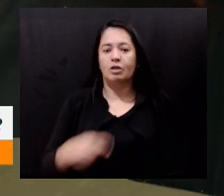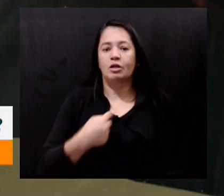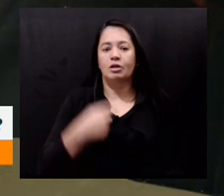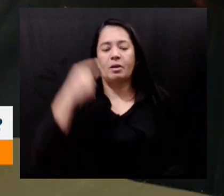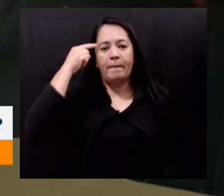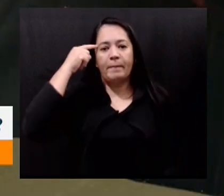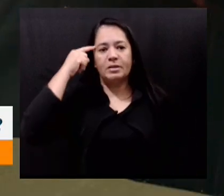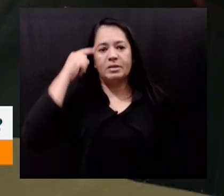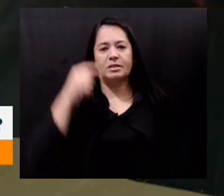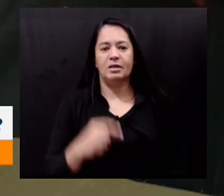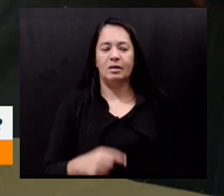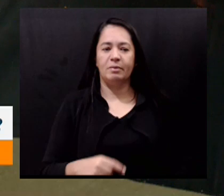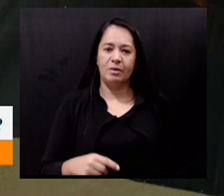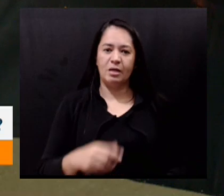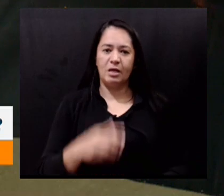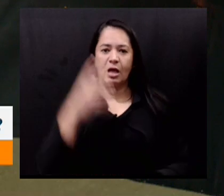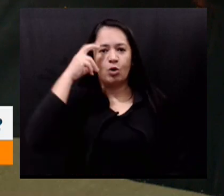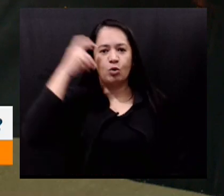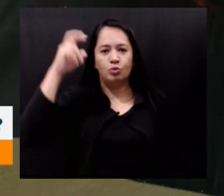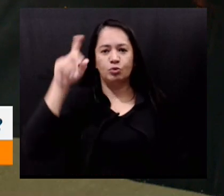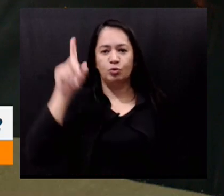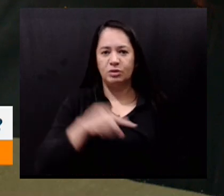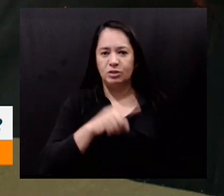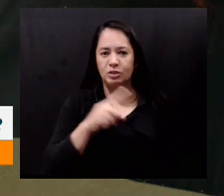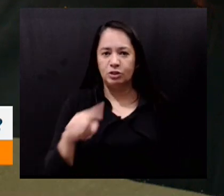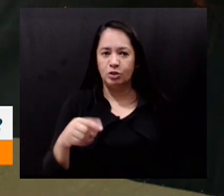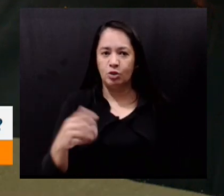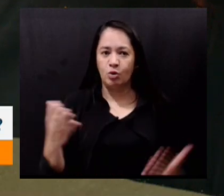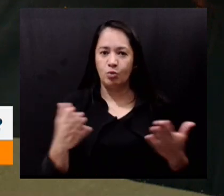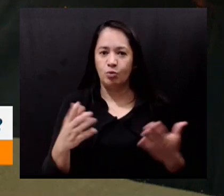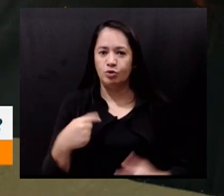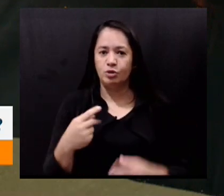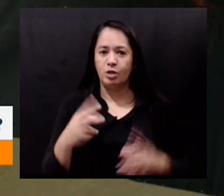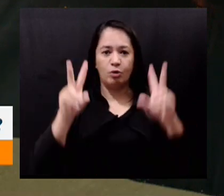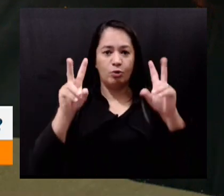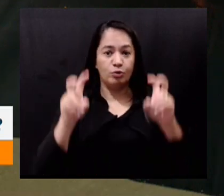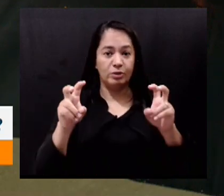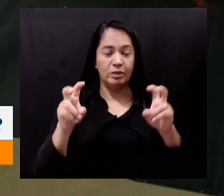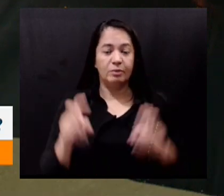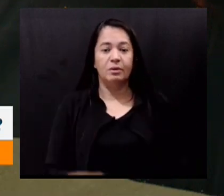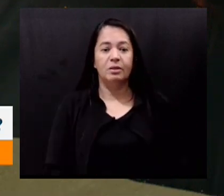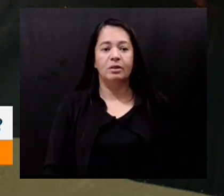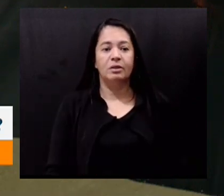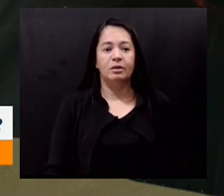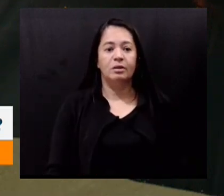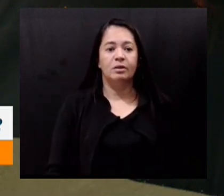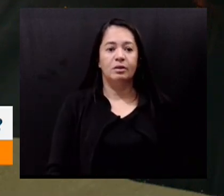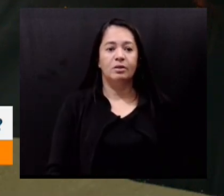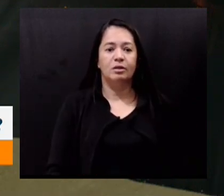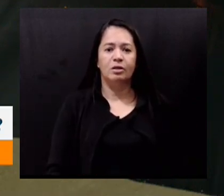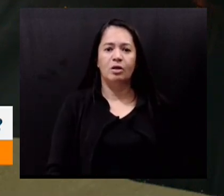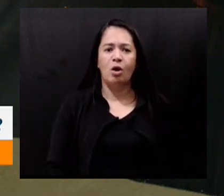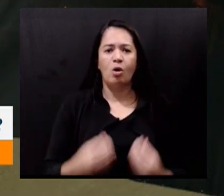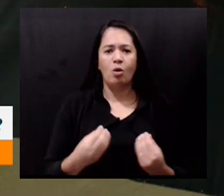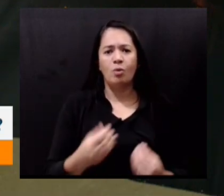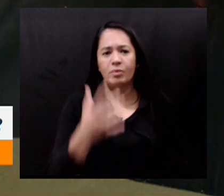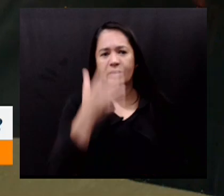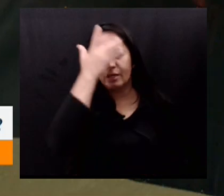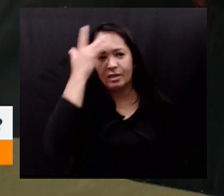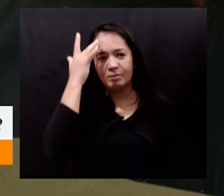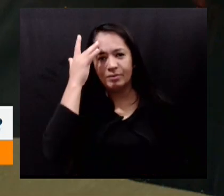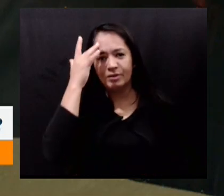cultura de cancelamento que a gente traz hoje como tema no programa, poxa vida, sabe essas pessoas não têm nada que fazer na vida